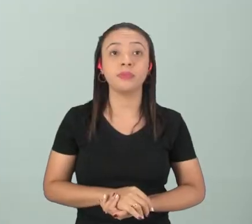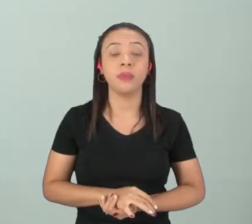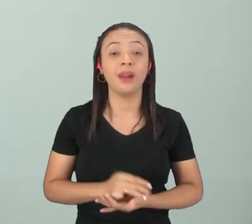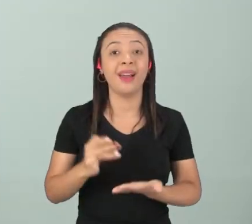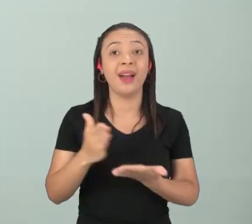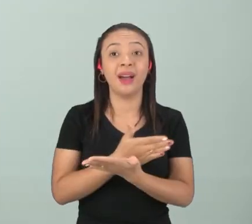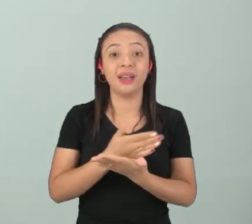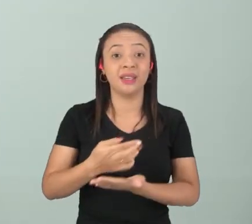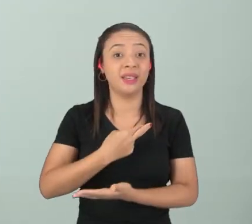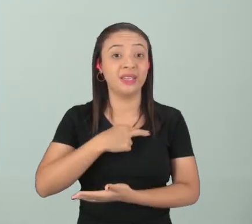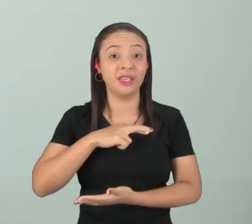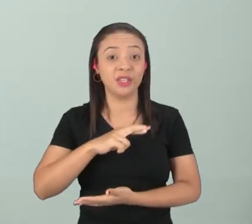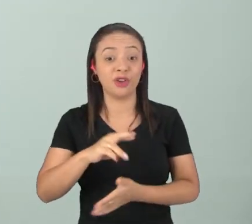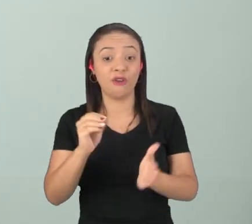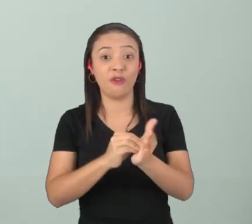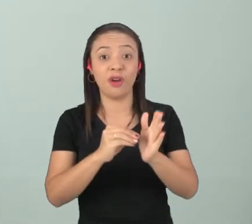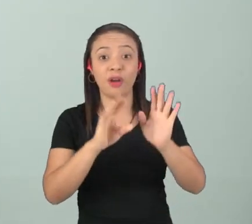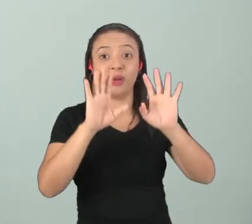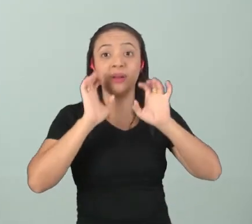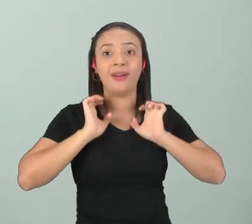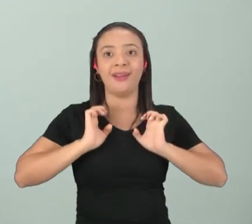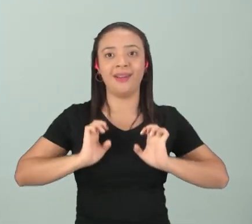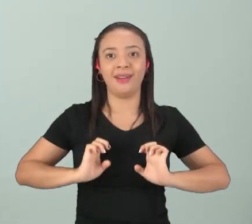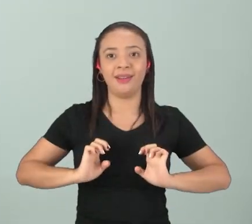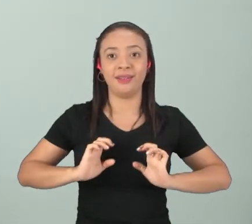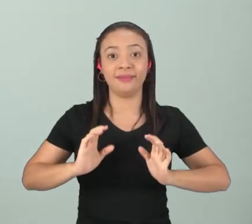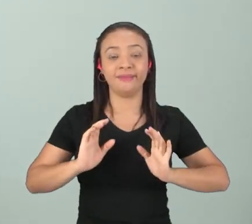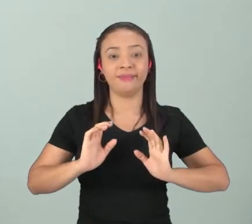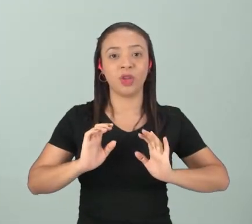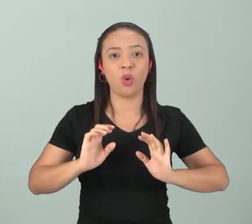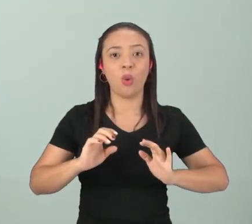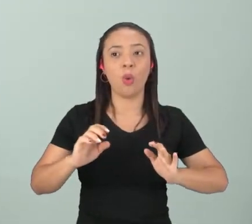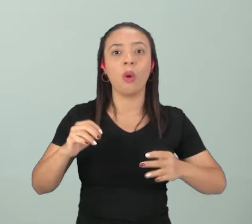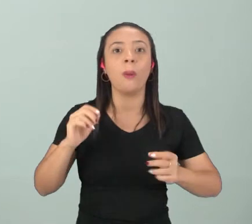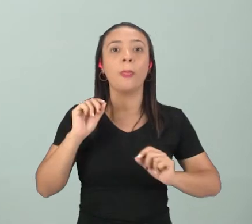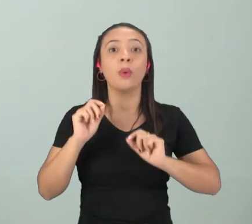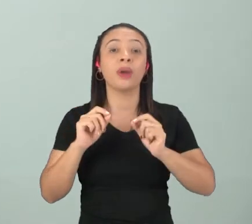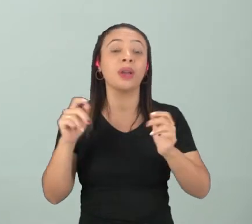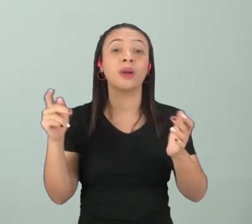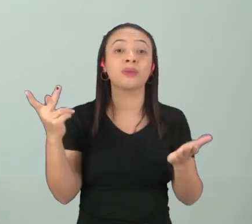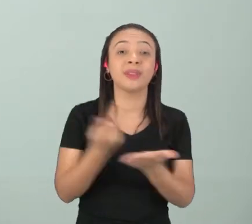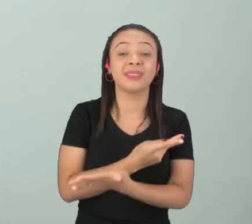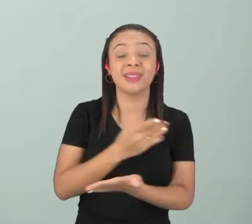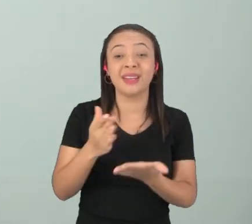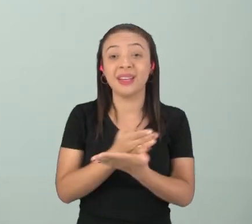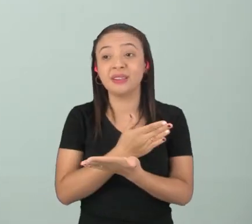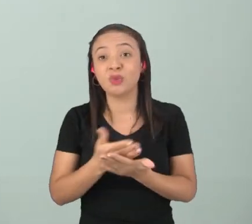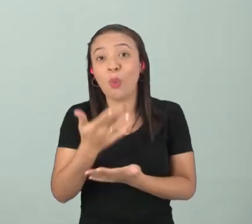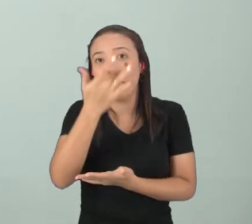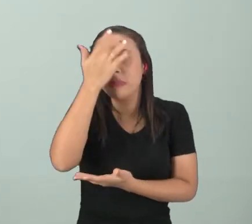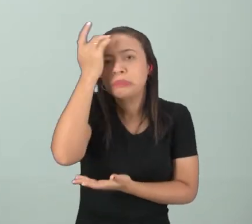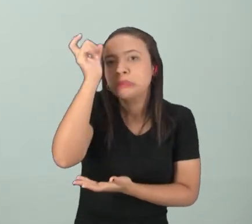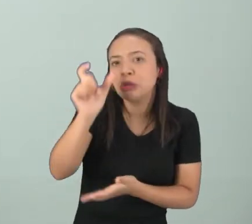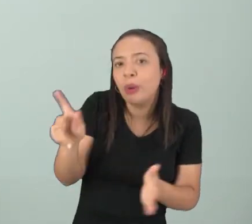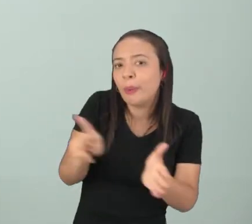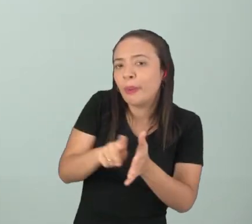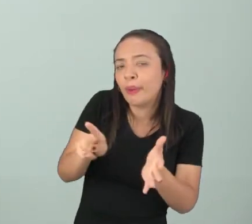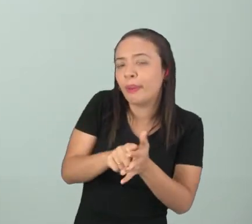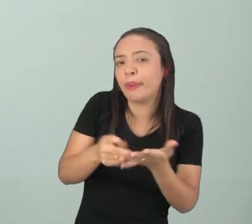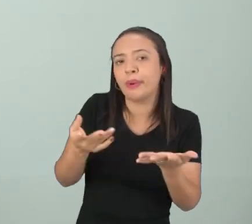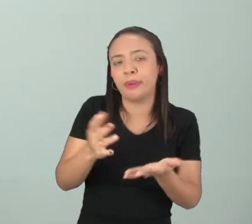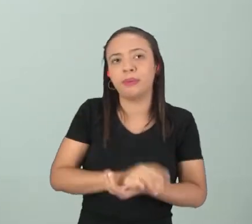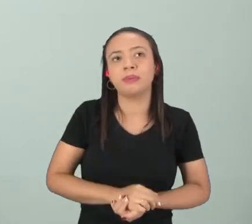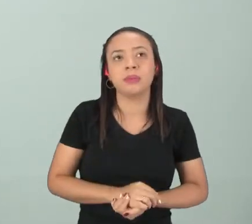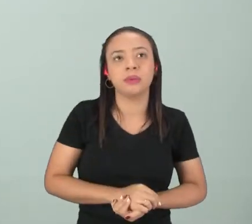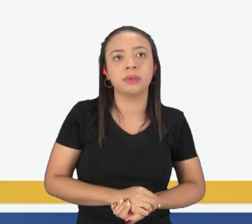a religião não age de acordo com a ética, não é nem culpa da religião, culpa de alguns membros de uma dada religião. Defender uma